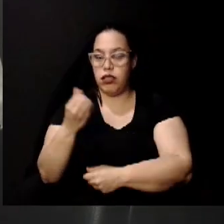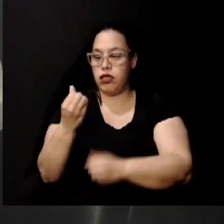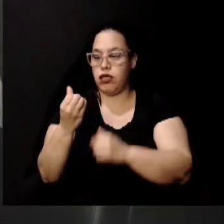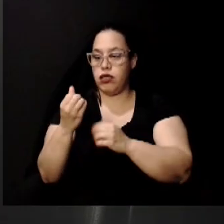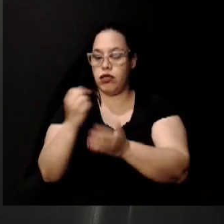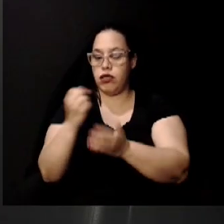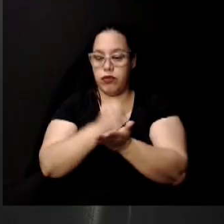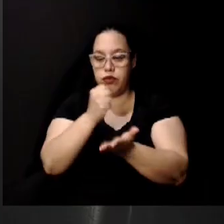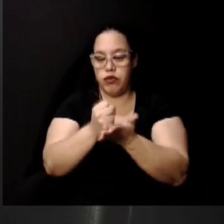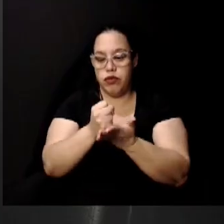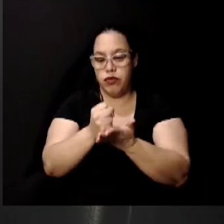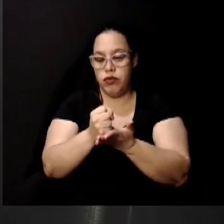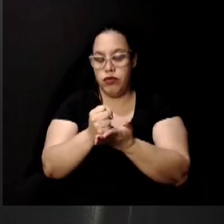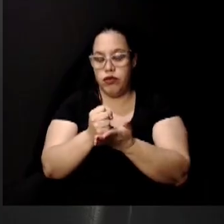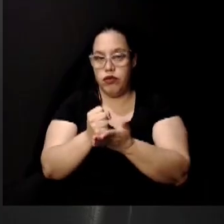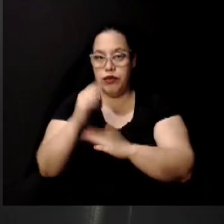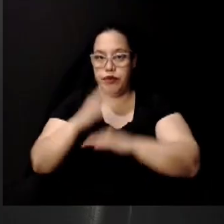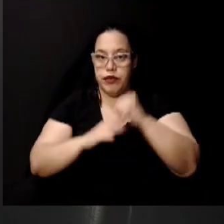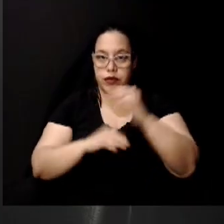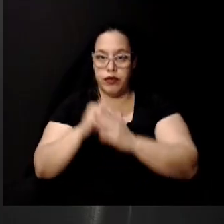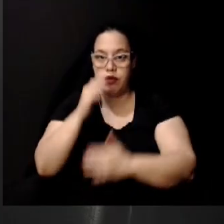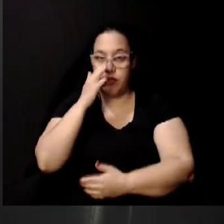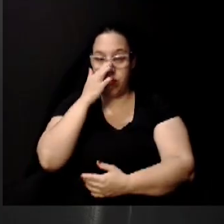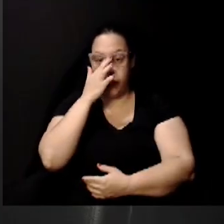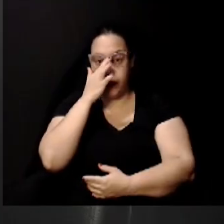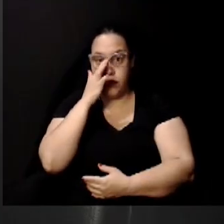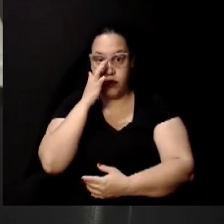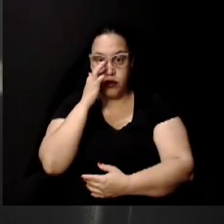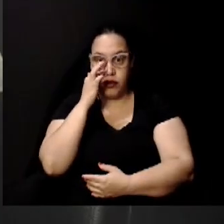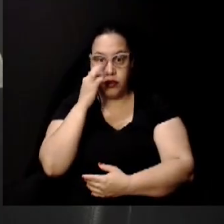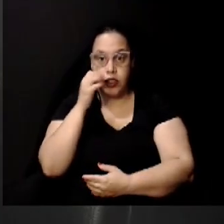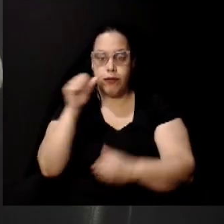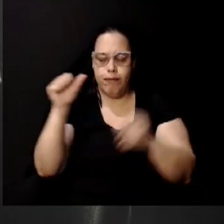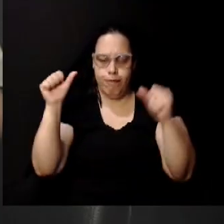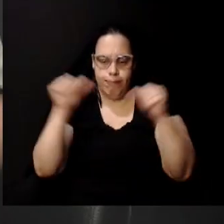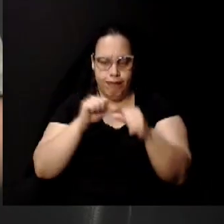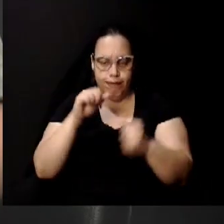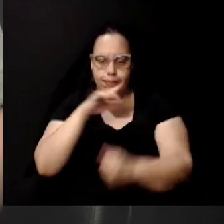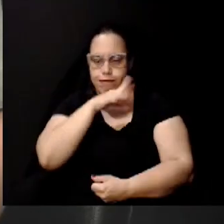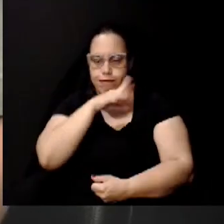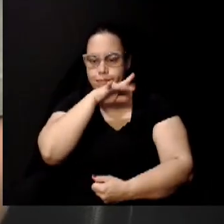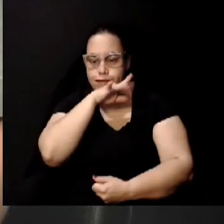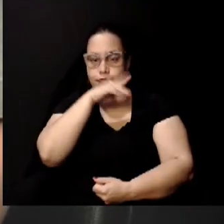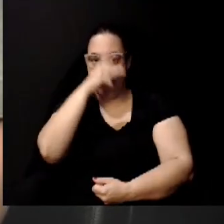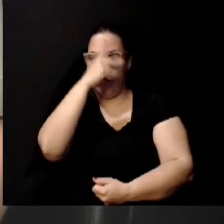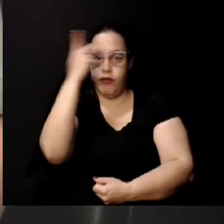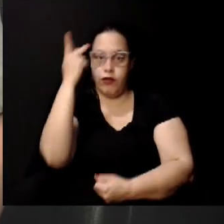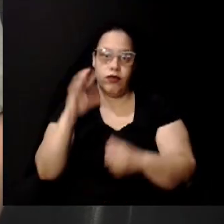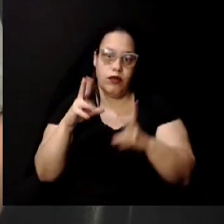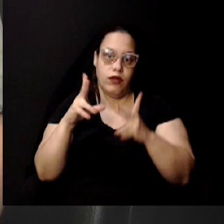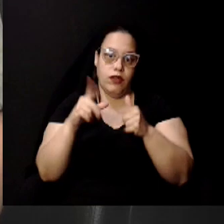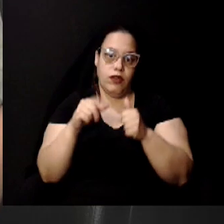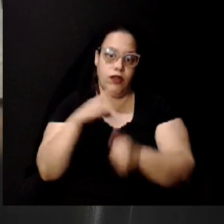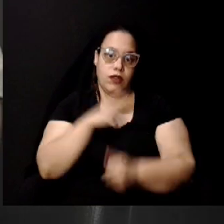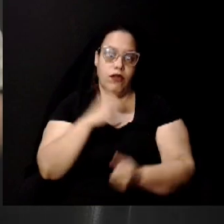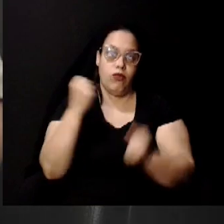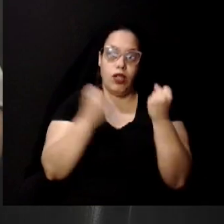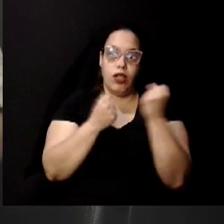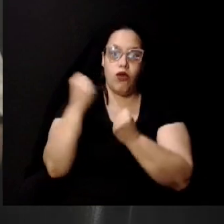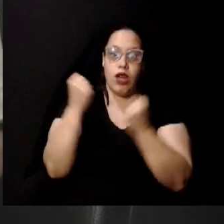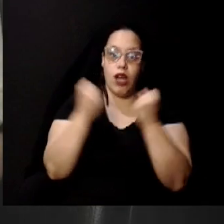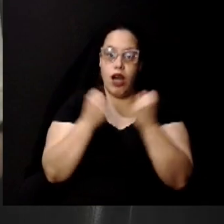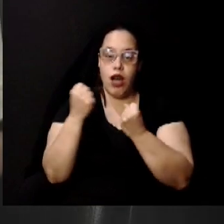serviço. Com um transporte ruim que nós temos, as pessoas fazem de tudo para ter um carro. Às vezes